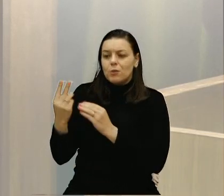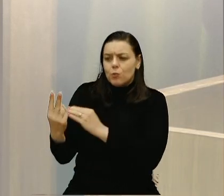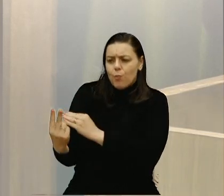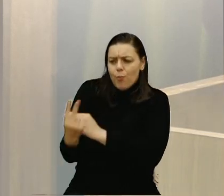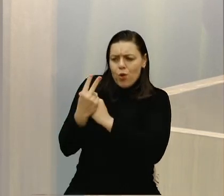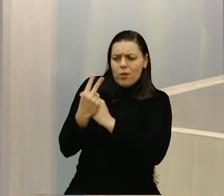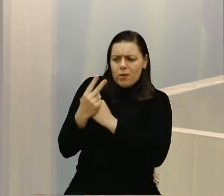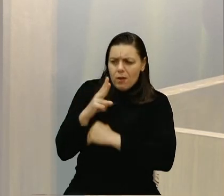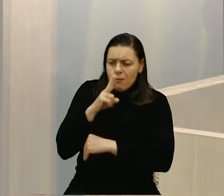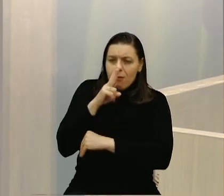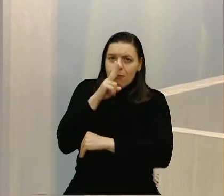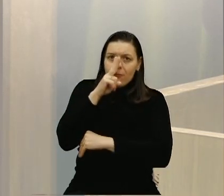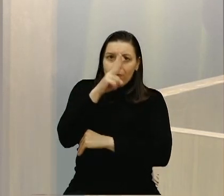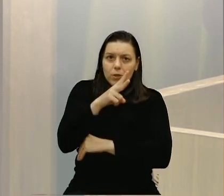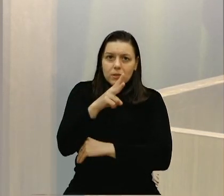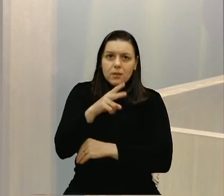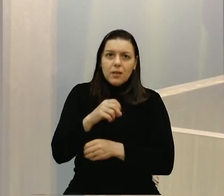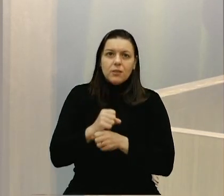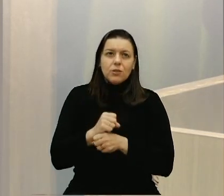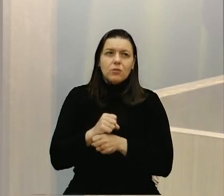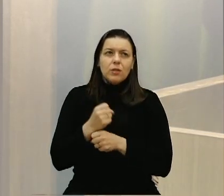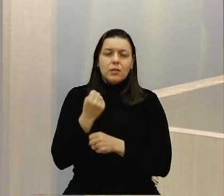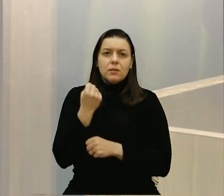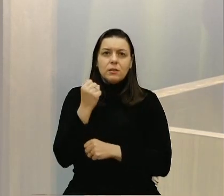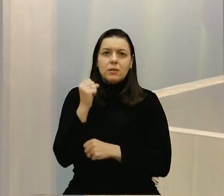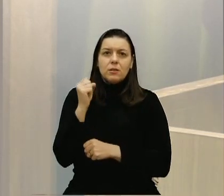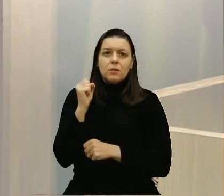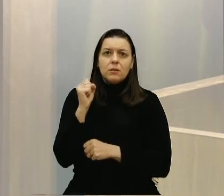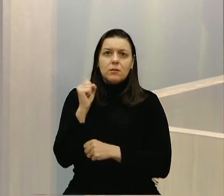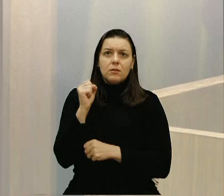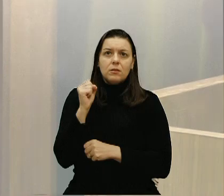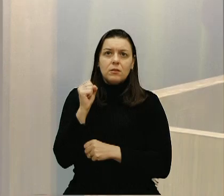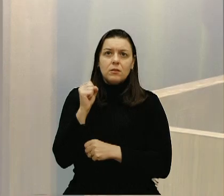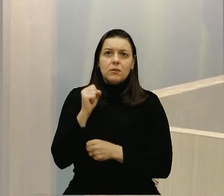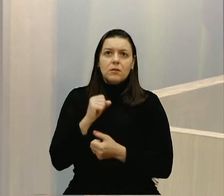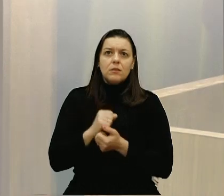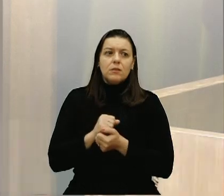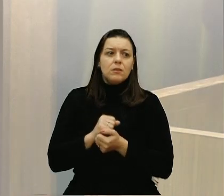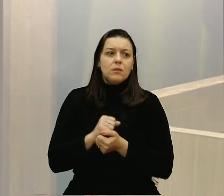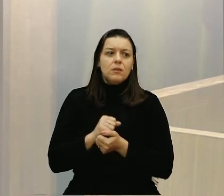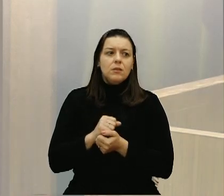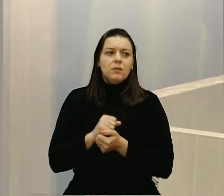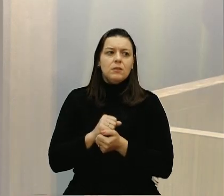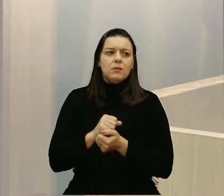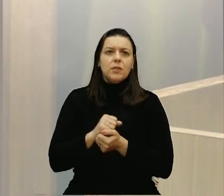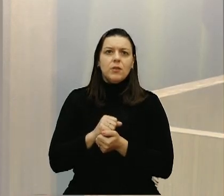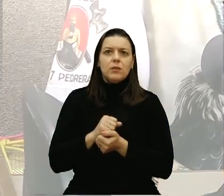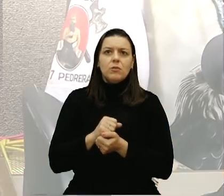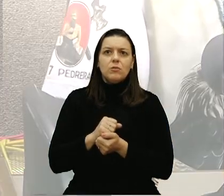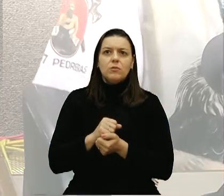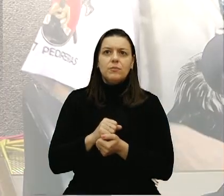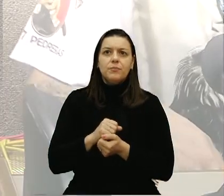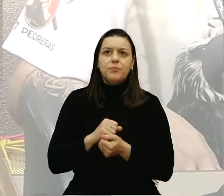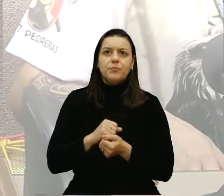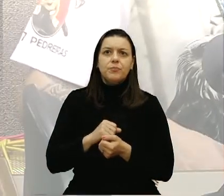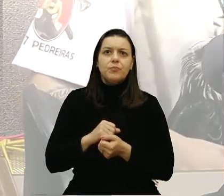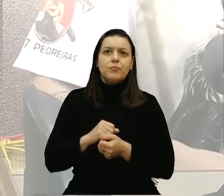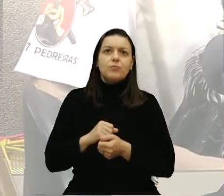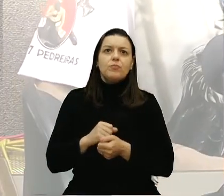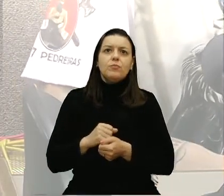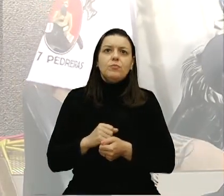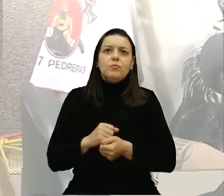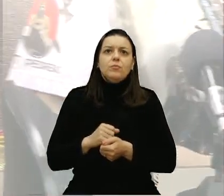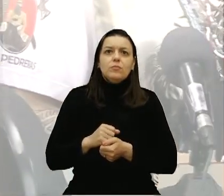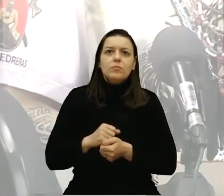sua força e com a justiça. Né? Rafa, podemos lembrar do pai Xangô também?